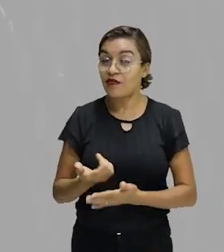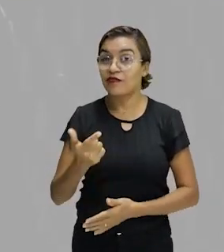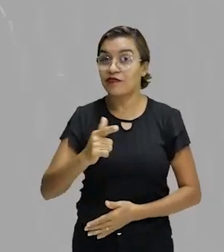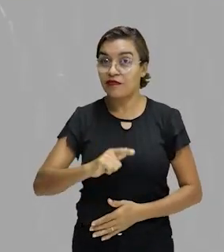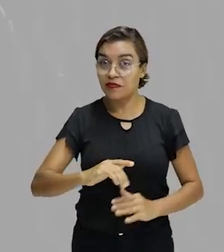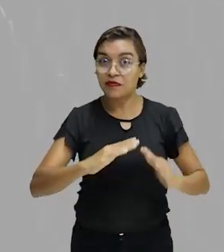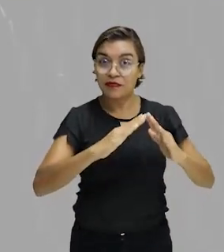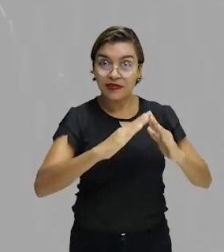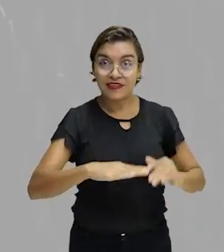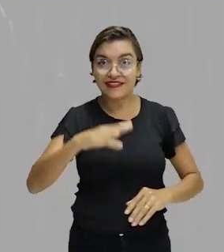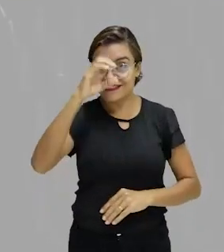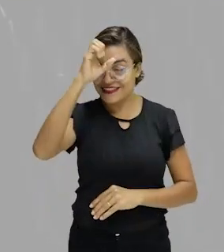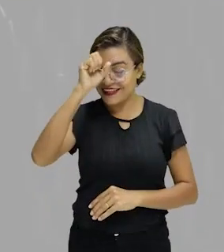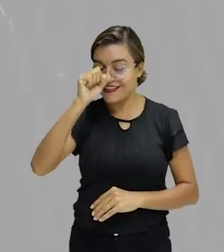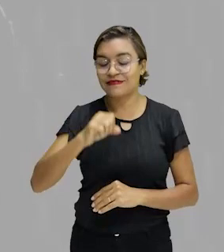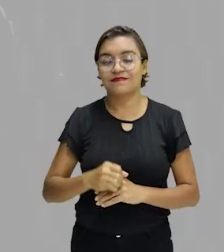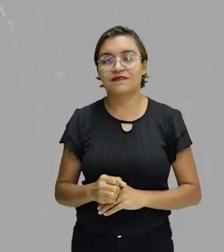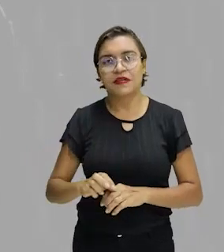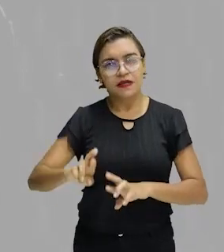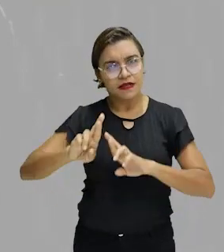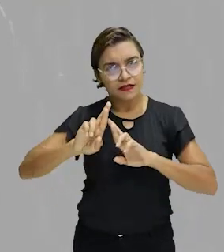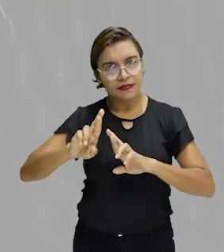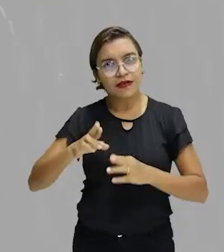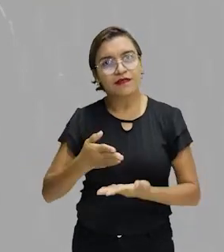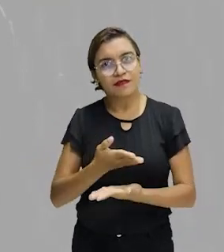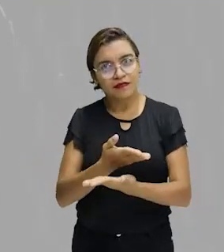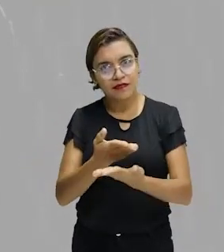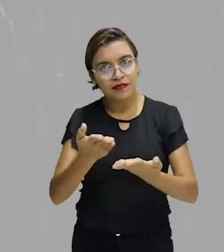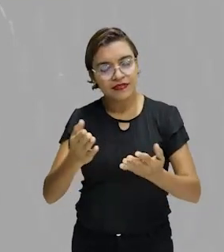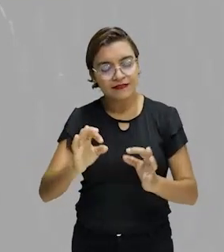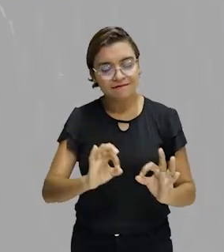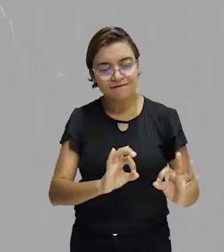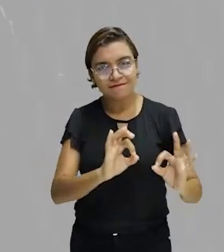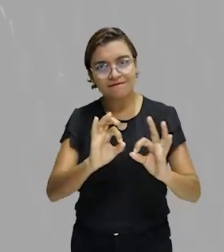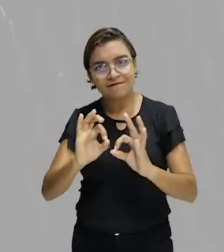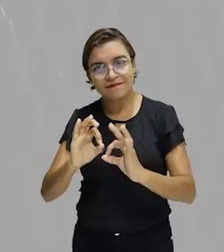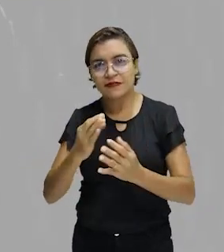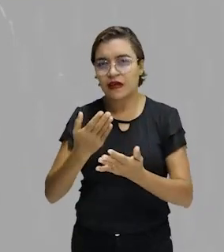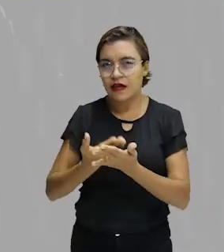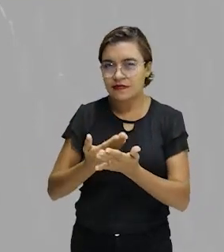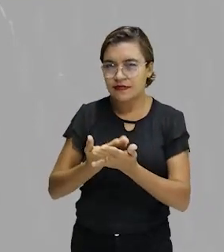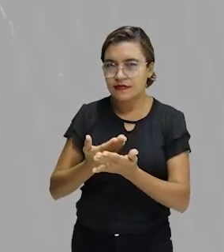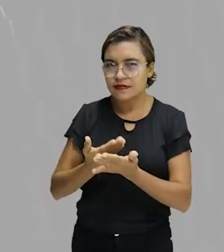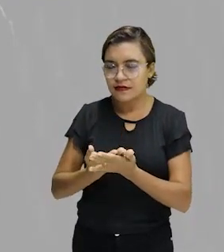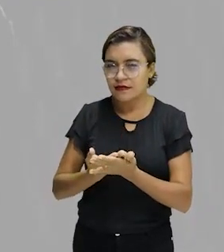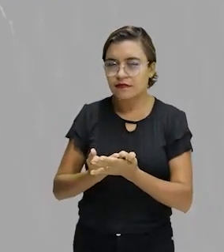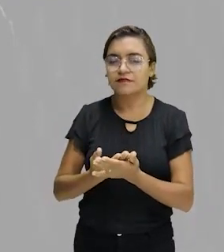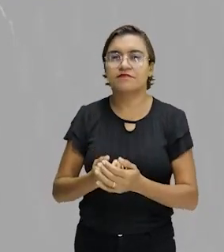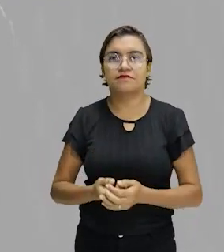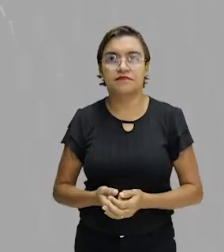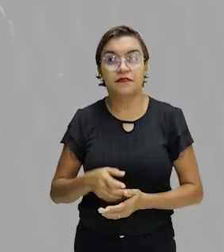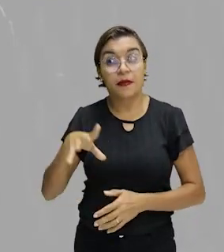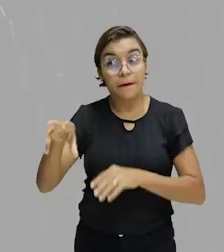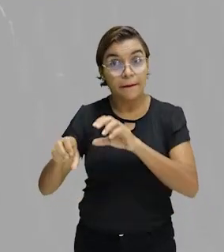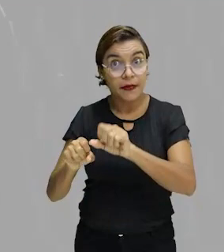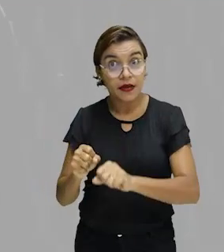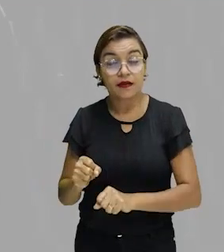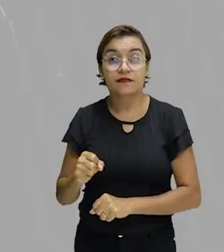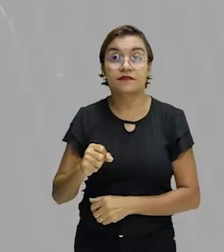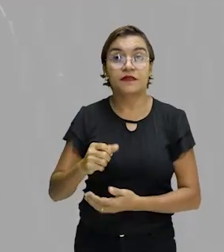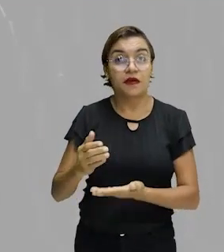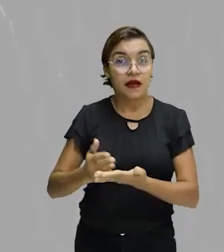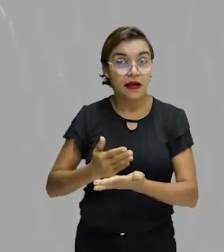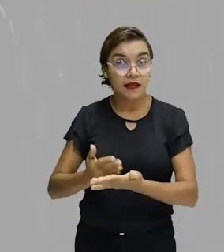Aprendendo. Turminha, espero que você esteja acompanhando as nossas aulas, se dedicando aos estudos. Pegue o seu caderno, lápis,